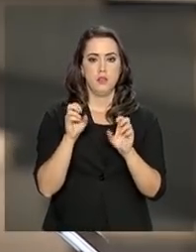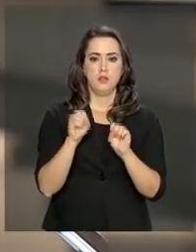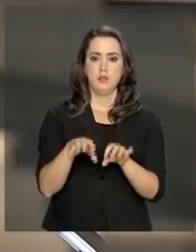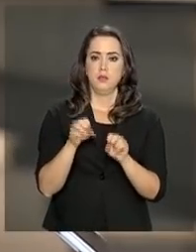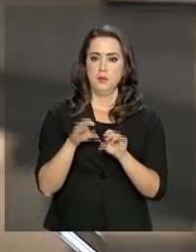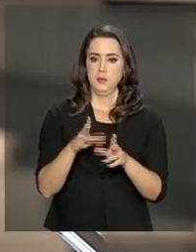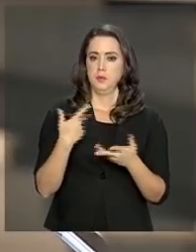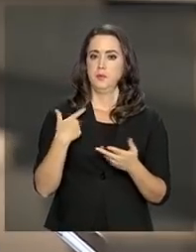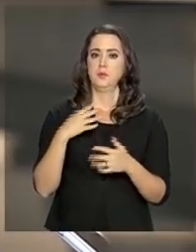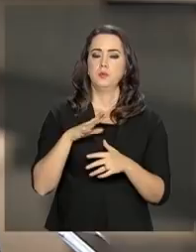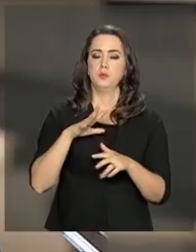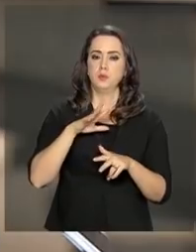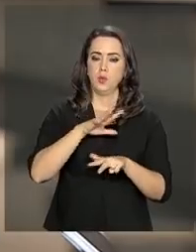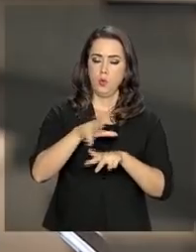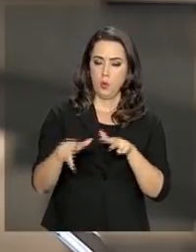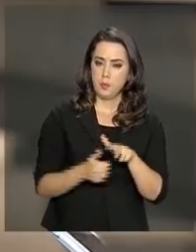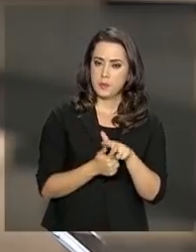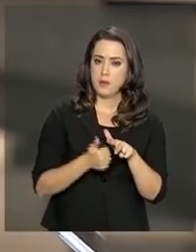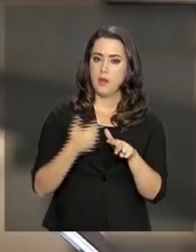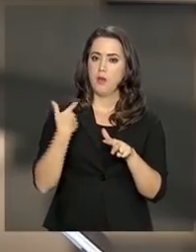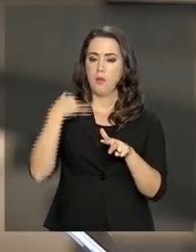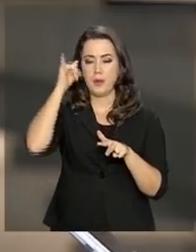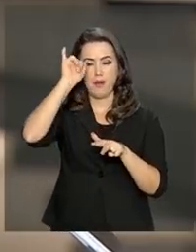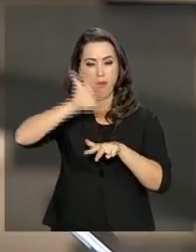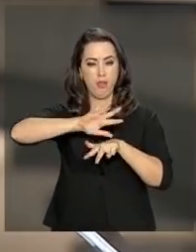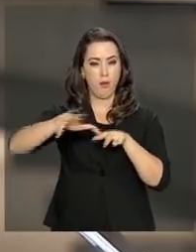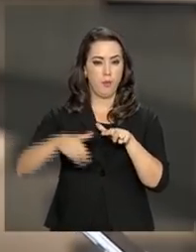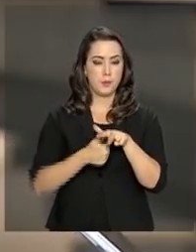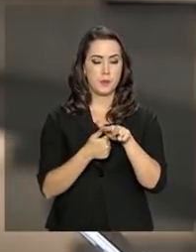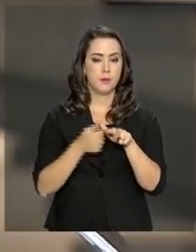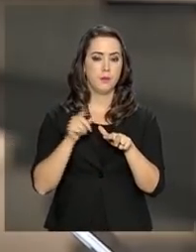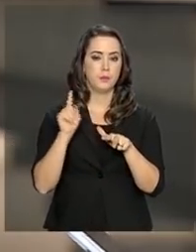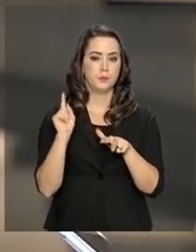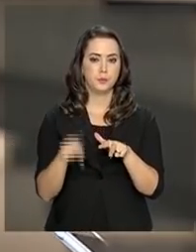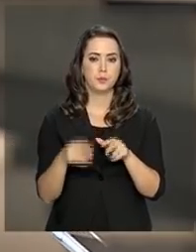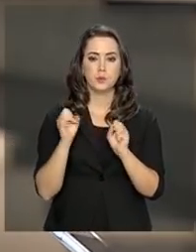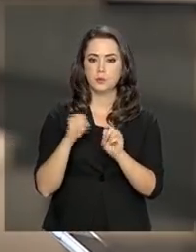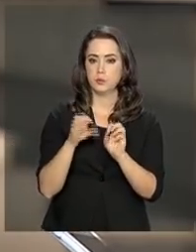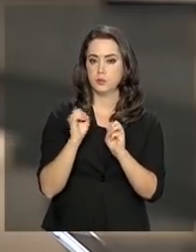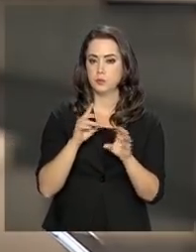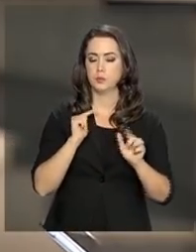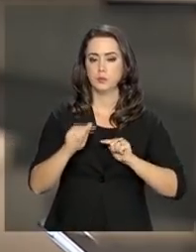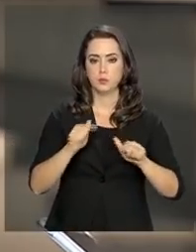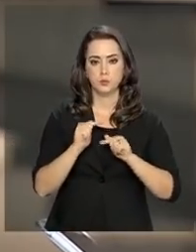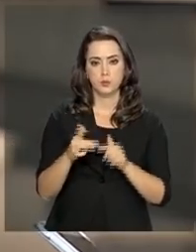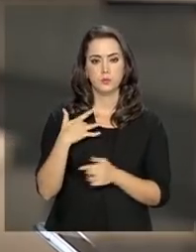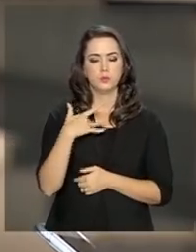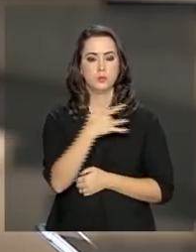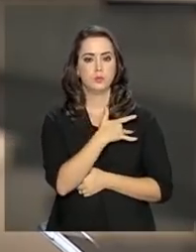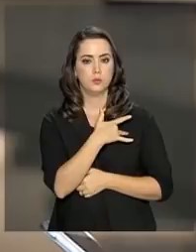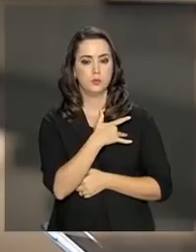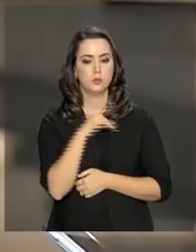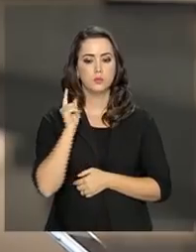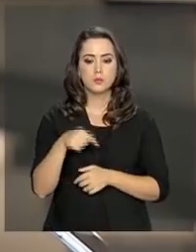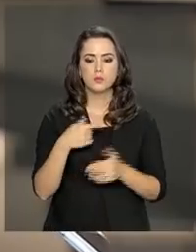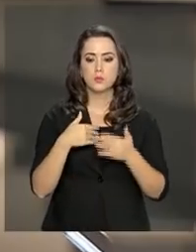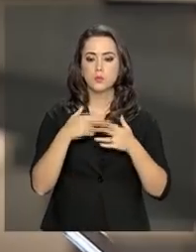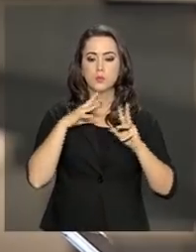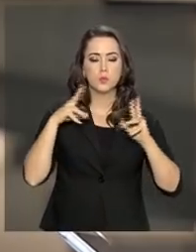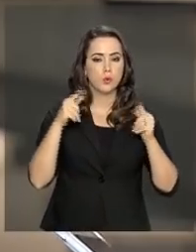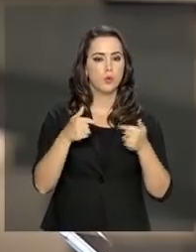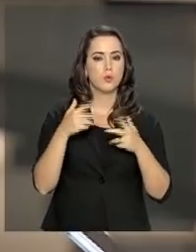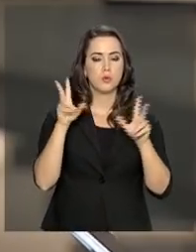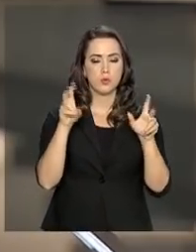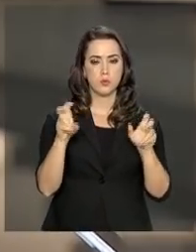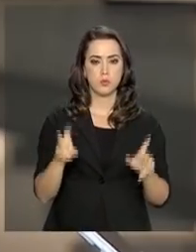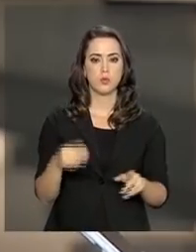é um tema de corrupção temos o combate à corrupção à educação trabalho saúde todos os temas